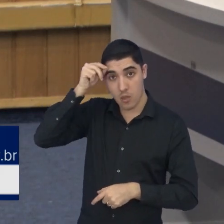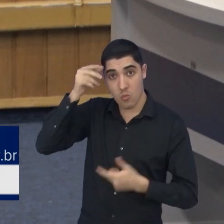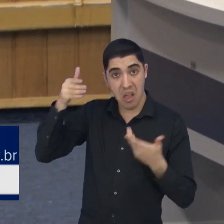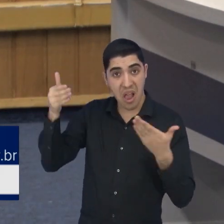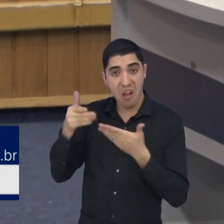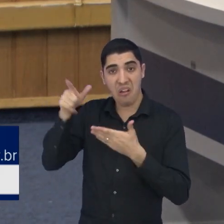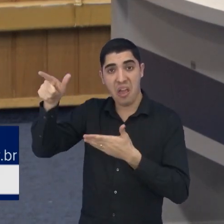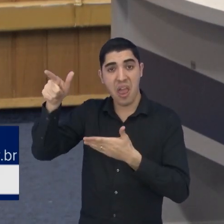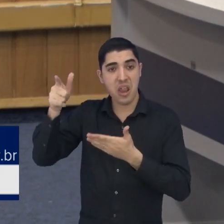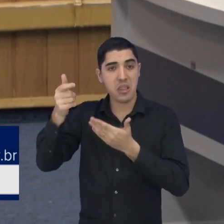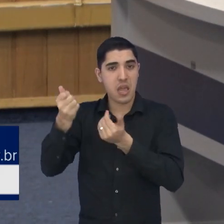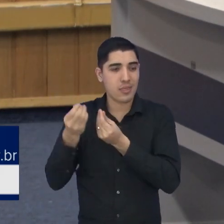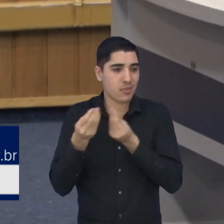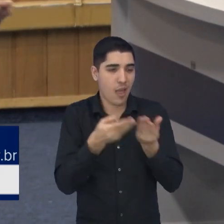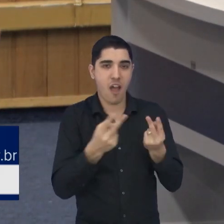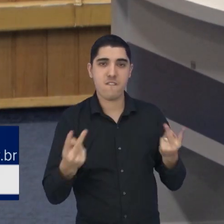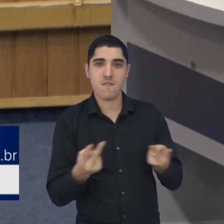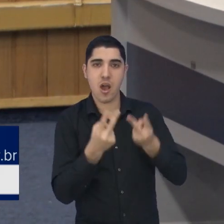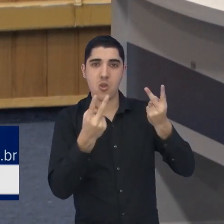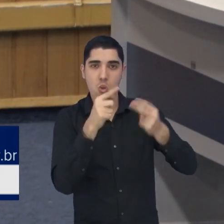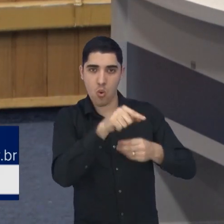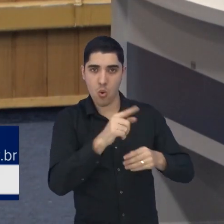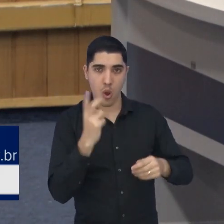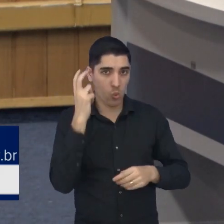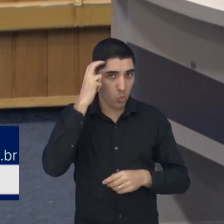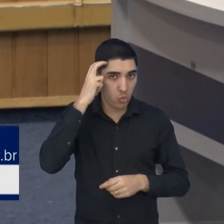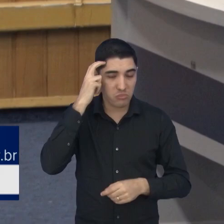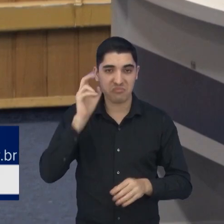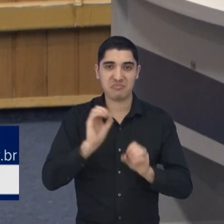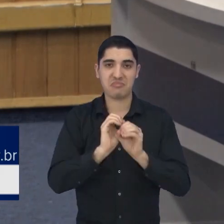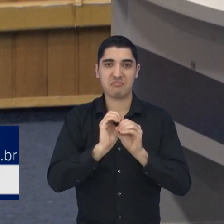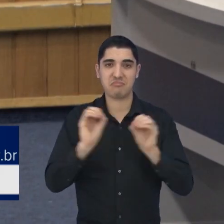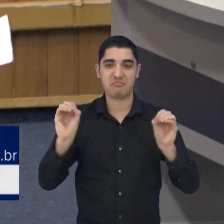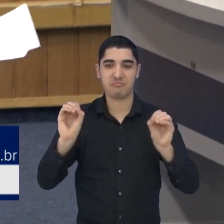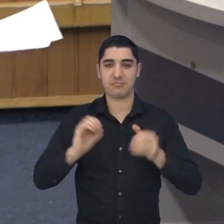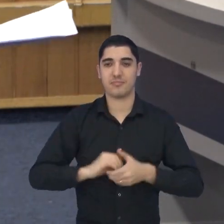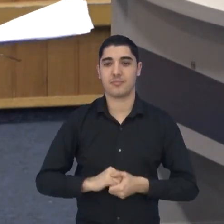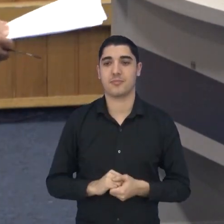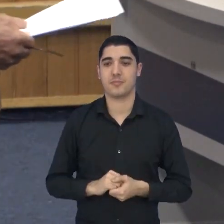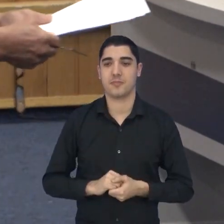importância nenhuma, absolutamente nenhuma, para a nossa cultura.